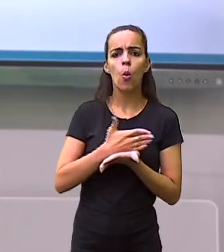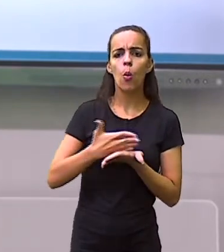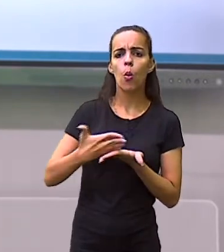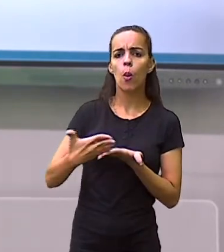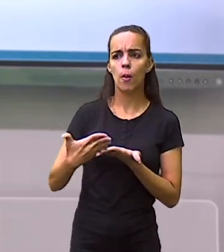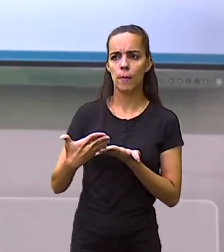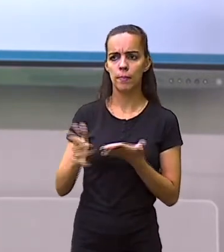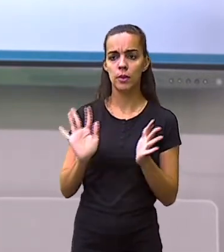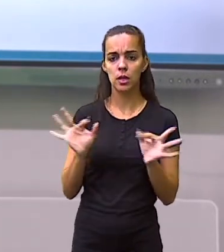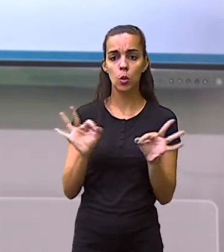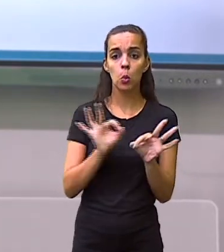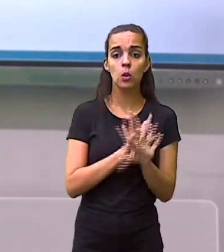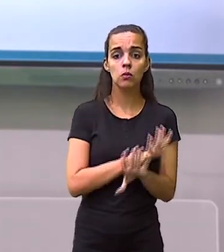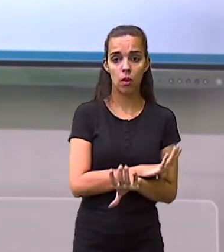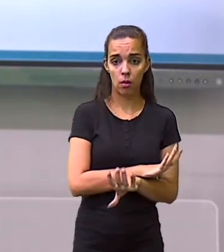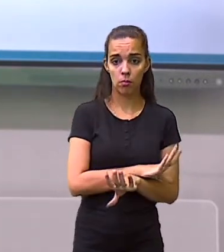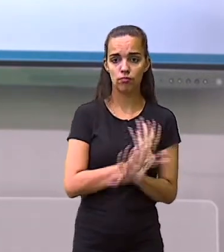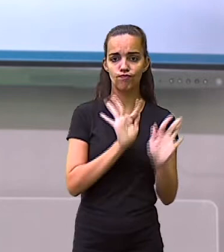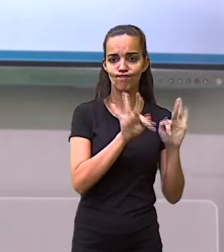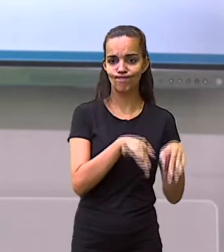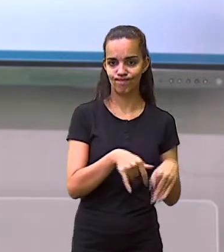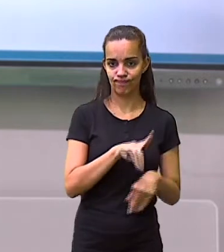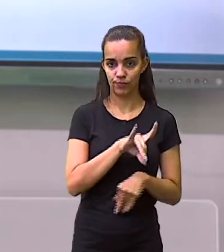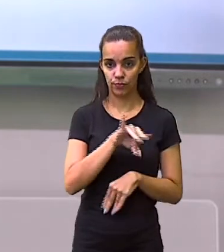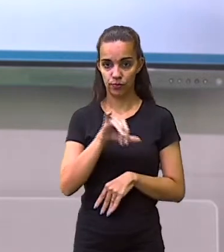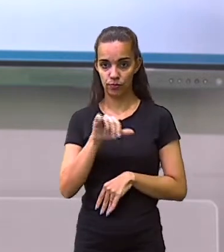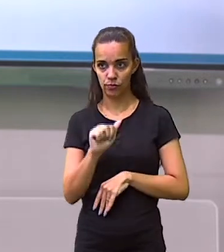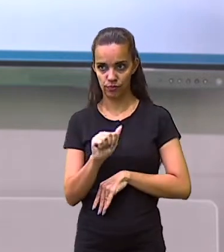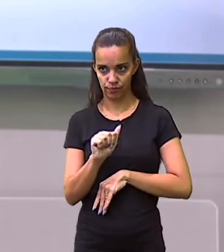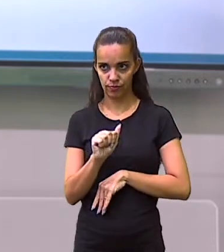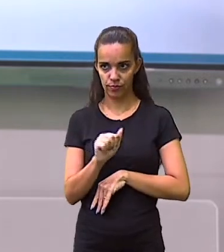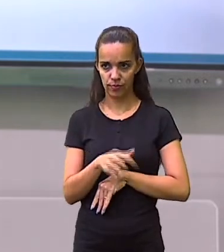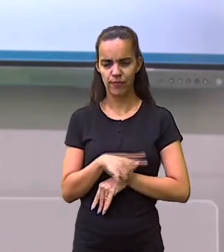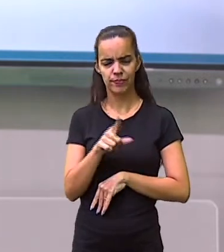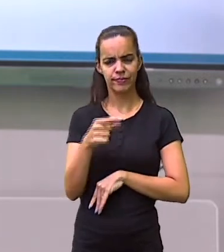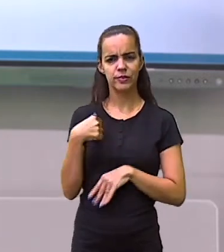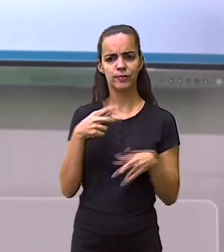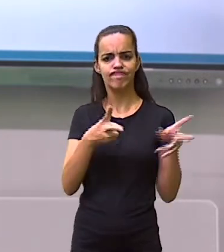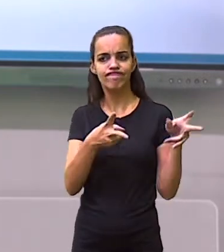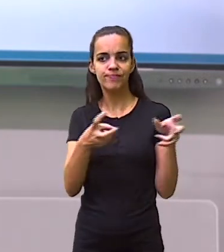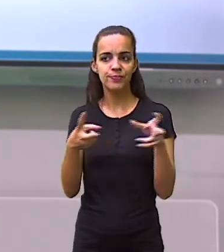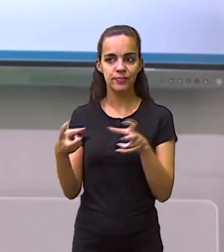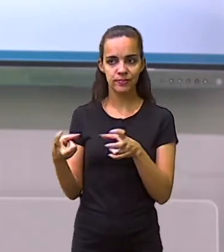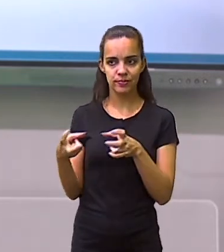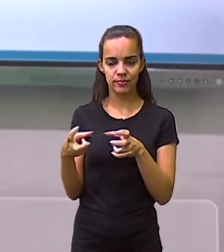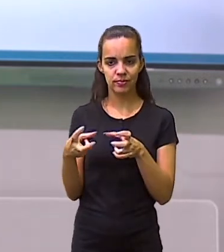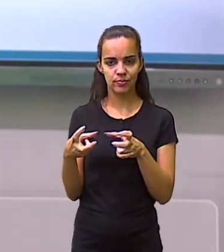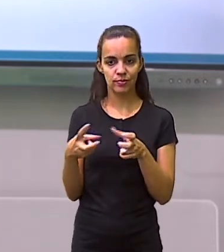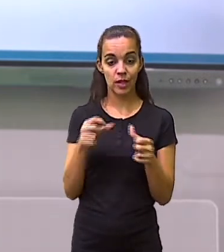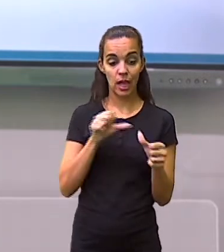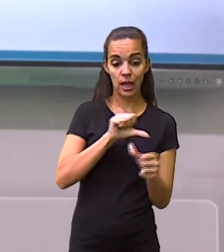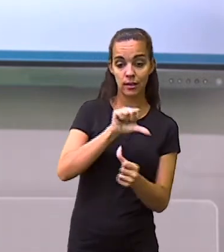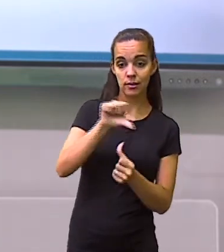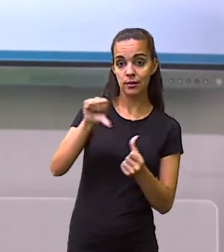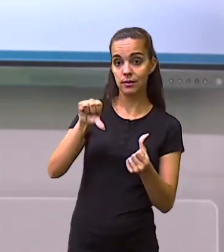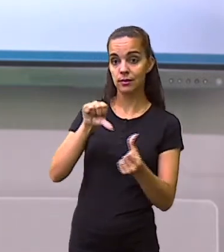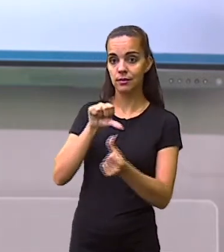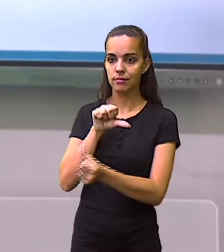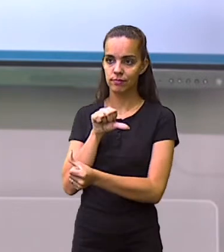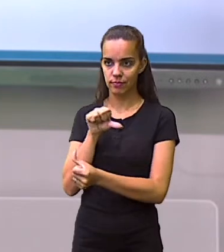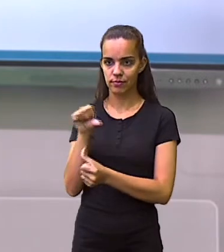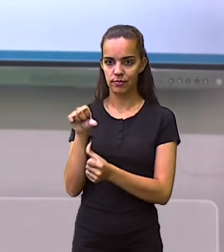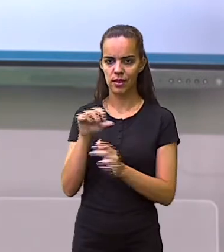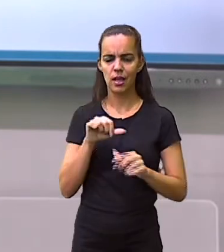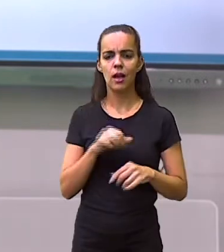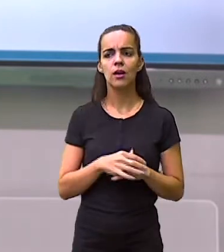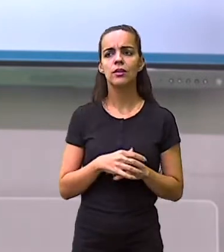e quando termina o dia? Nós podemos perceber esta transição, esta